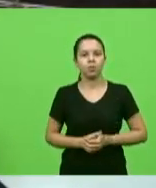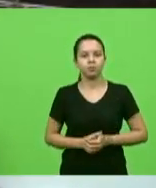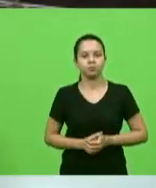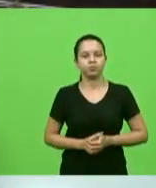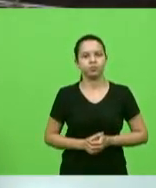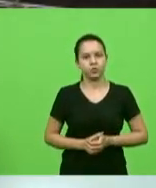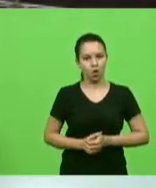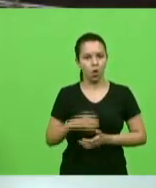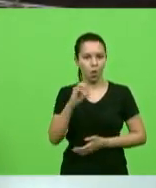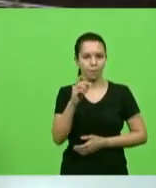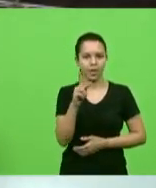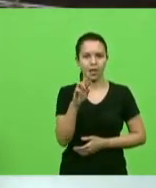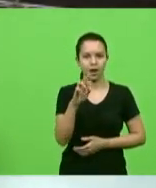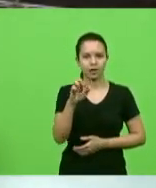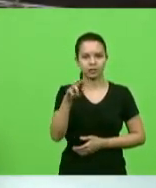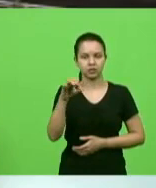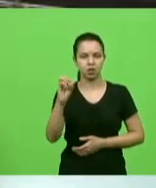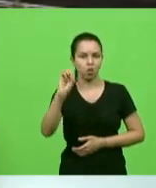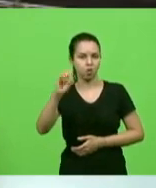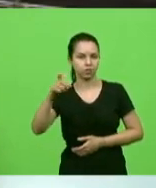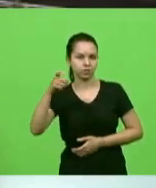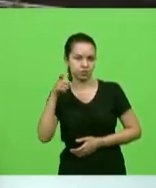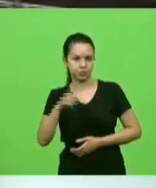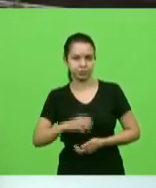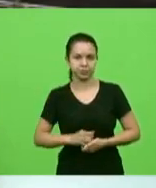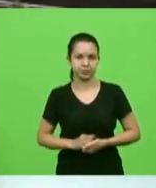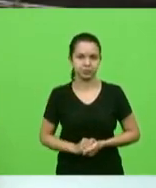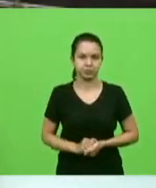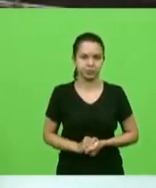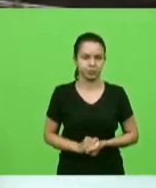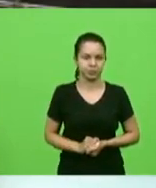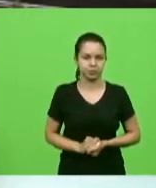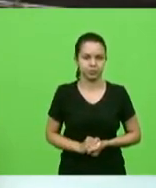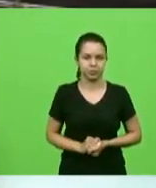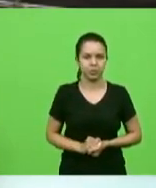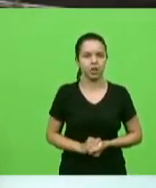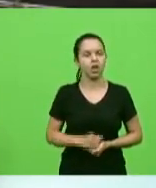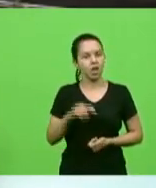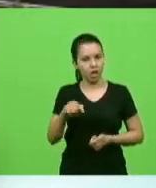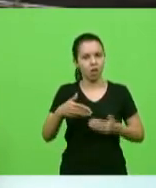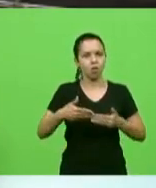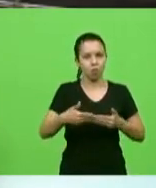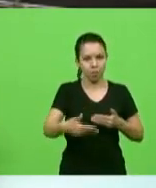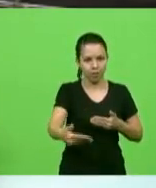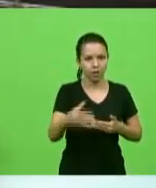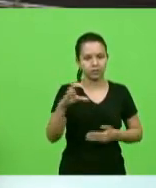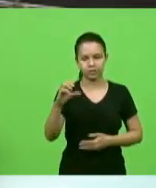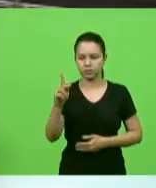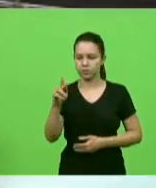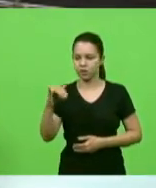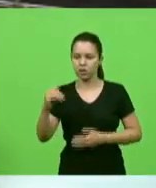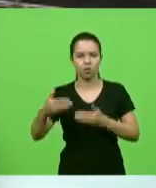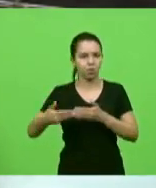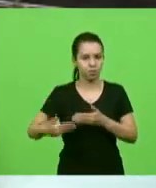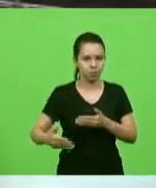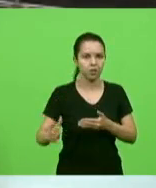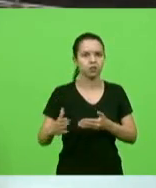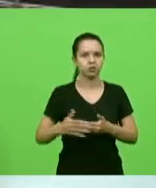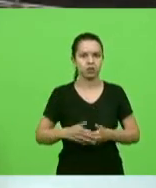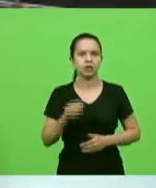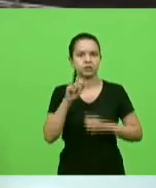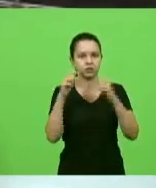todos lembre-se disso enquanto a operação oxigênio orgia sempre ela instalada